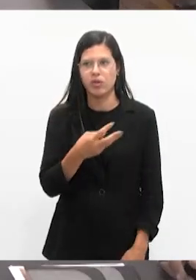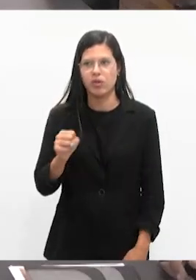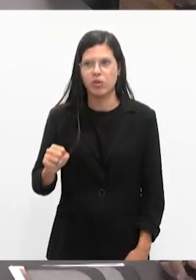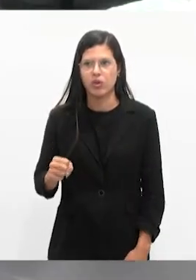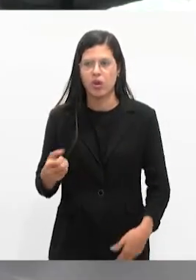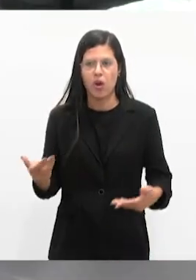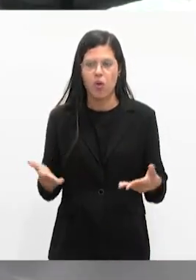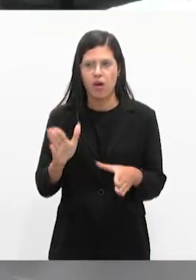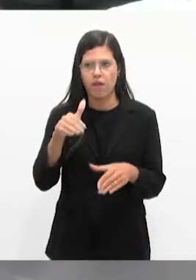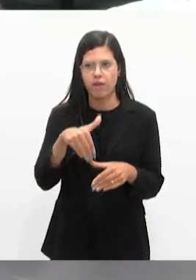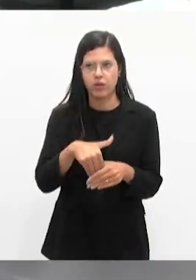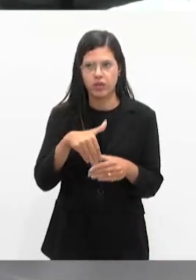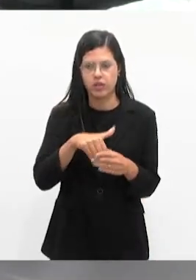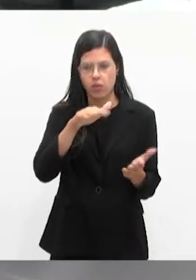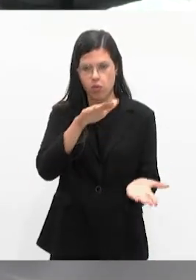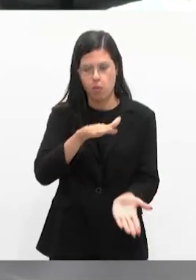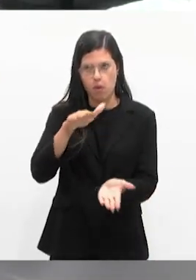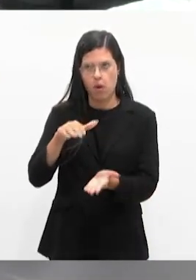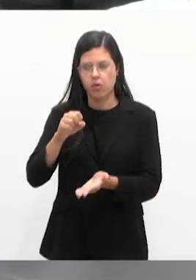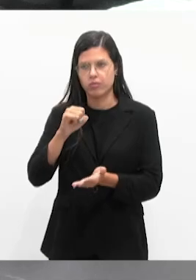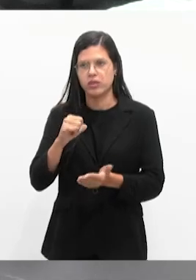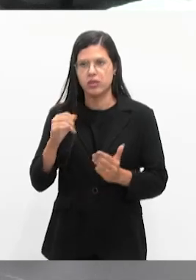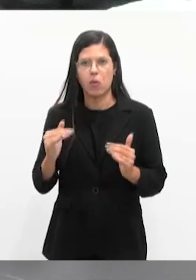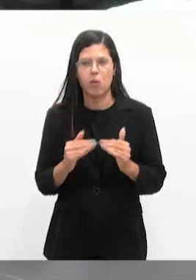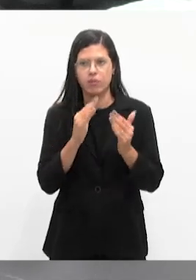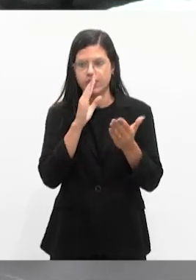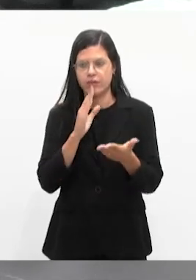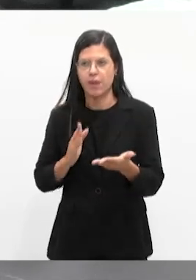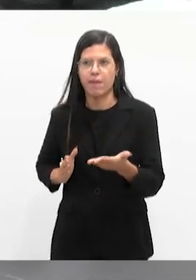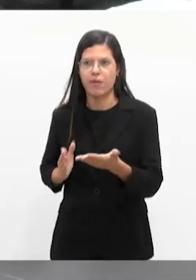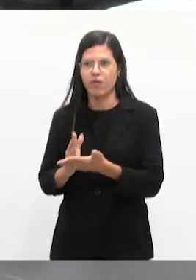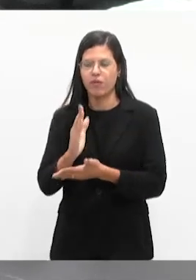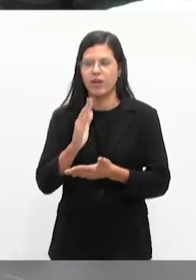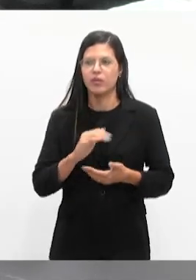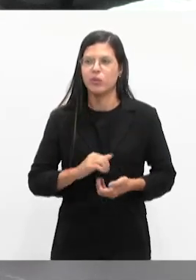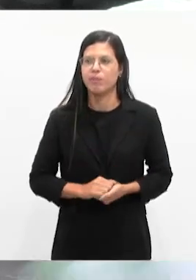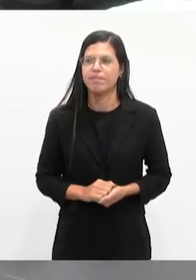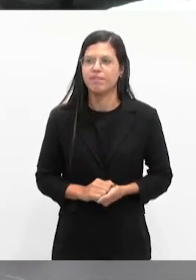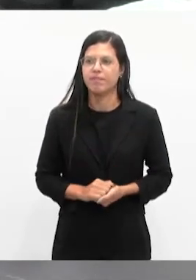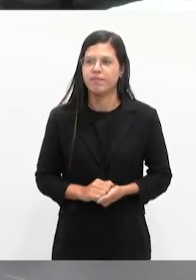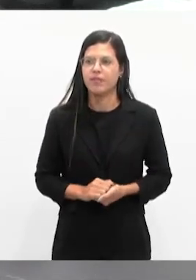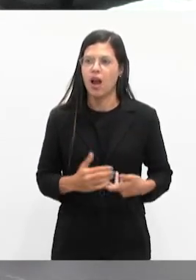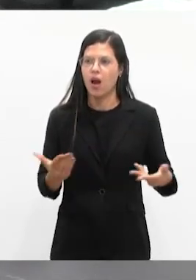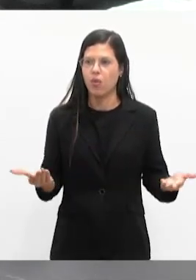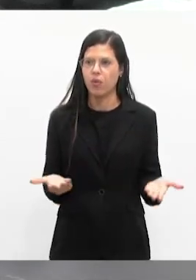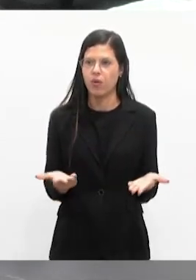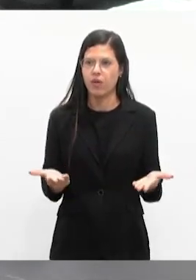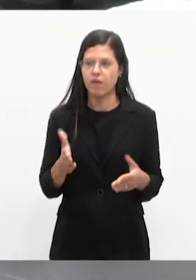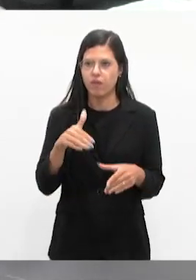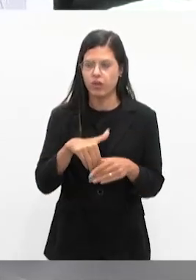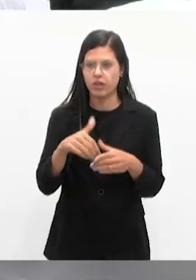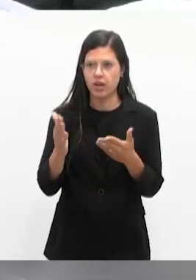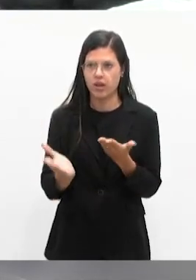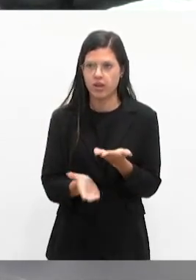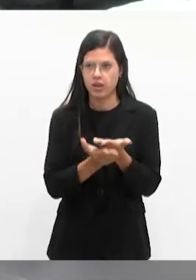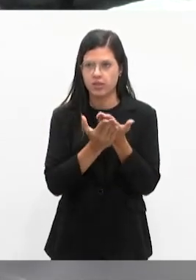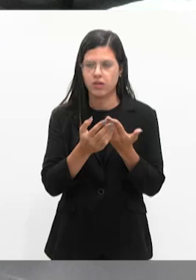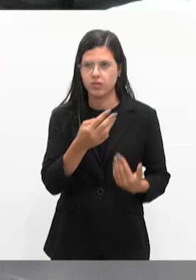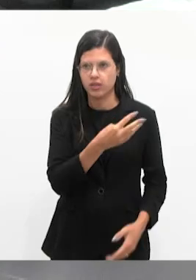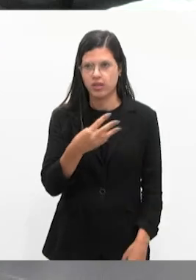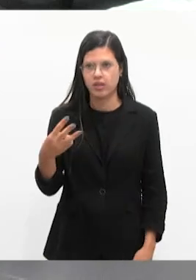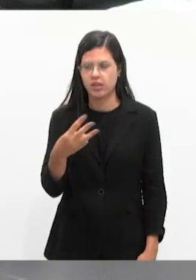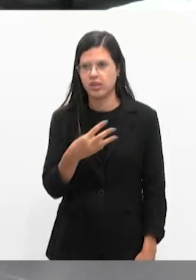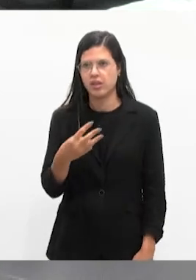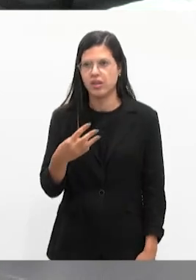coloco aqui a votação do bloco. Os senhores que aprovam permaneçam como estão, aprovado. Então, nós vamos votar a anexação do 33